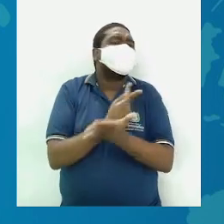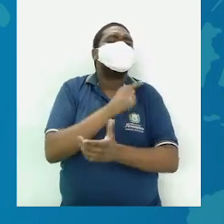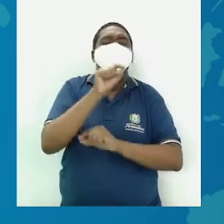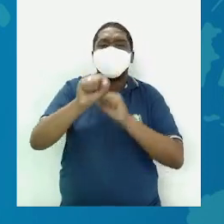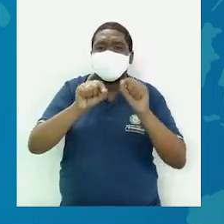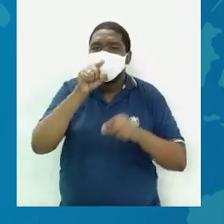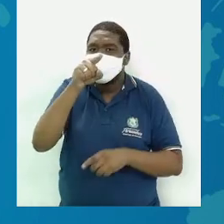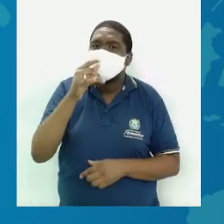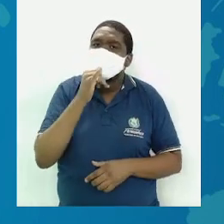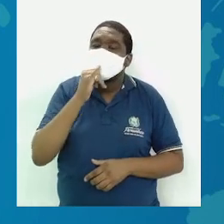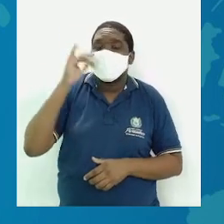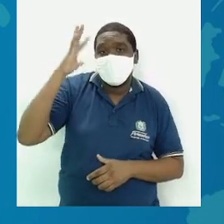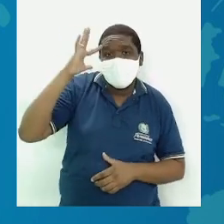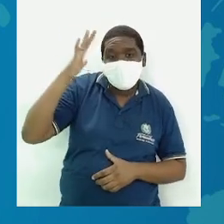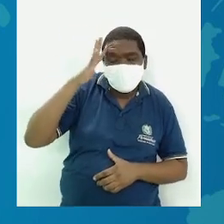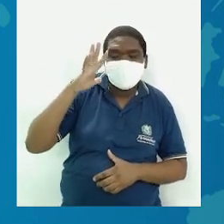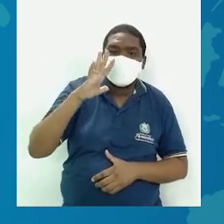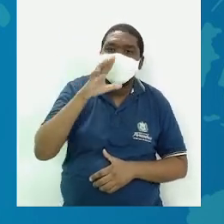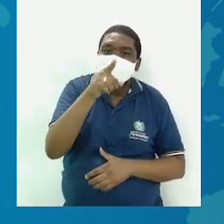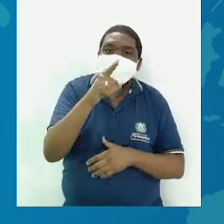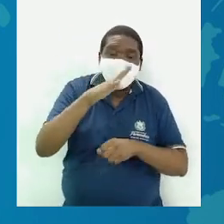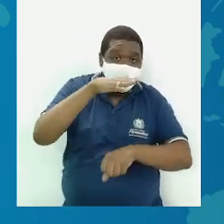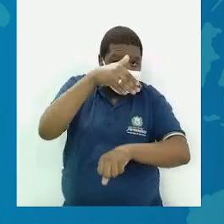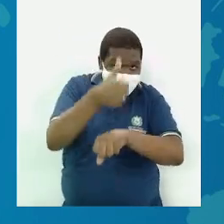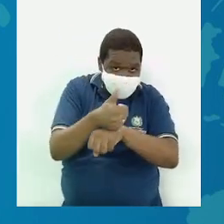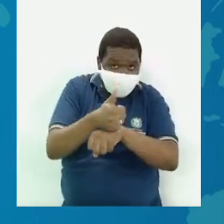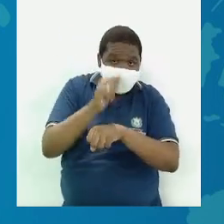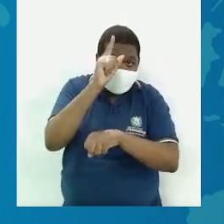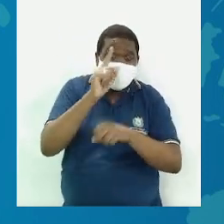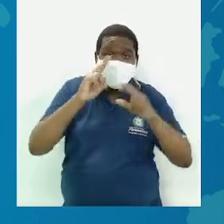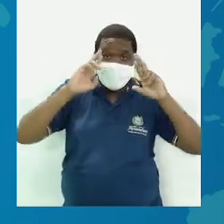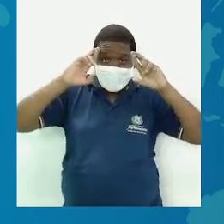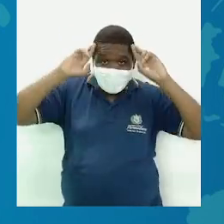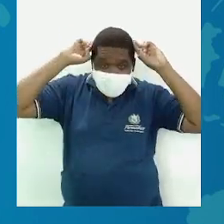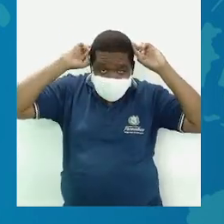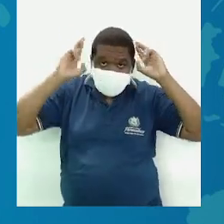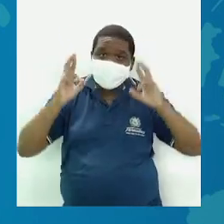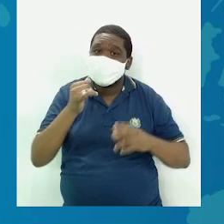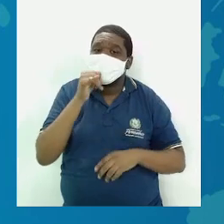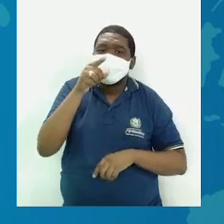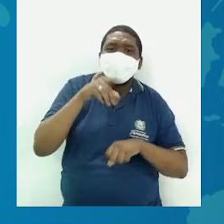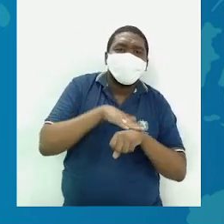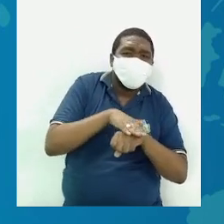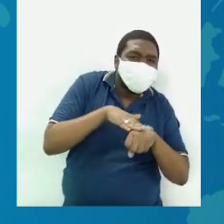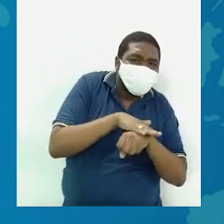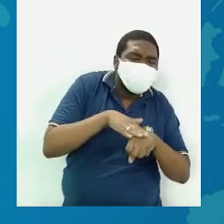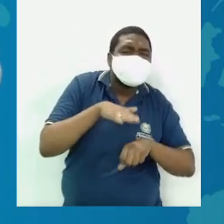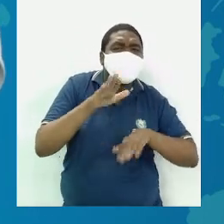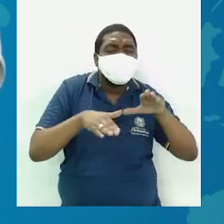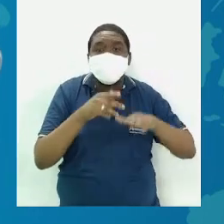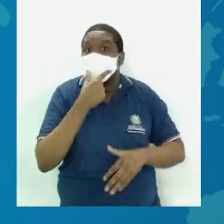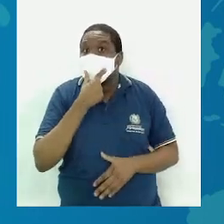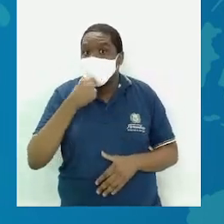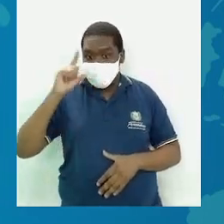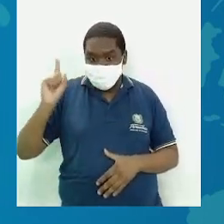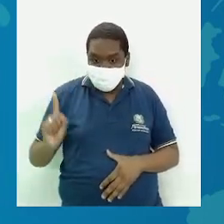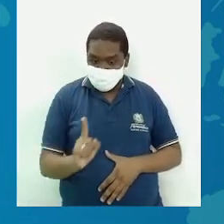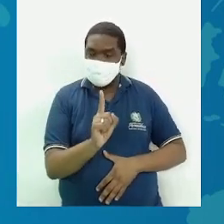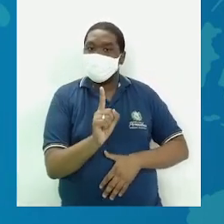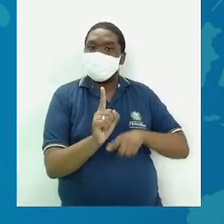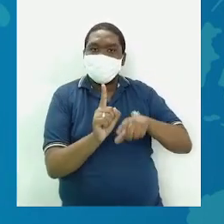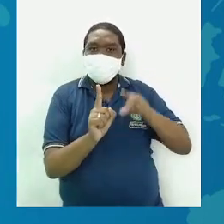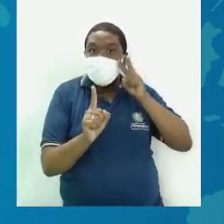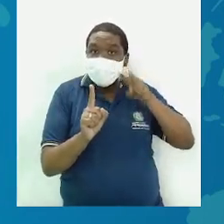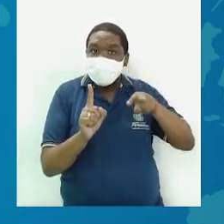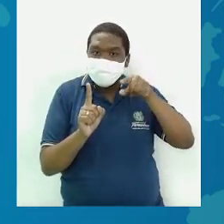você está numa praça de Atenas, ali na Grécia, e conversa com um, e de repente aproxima-se um homem e olha